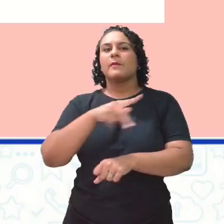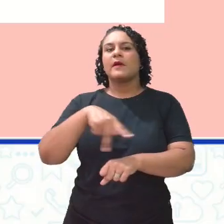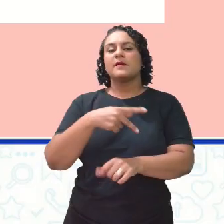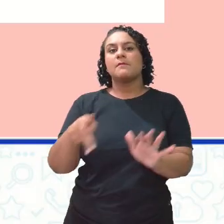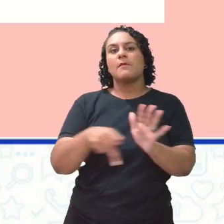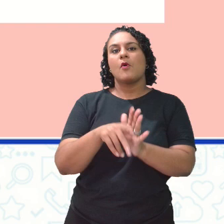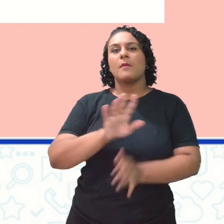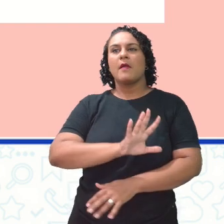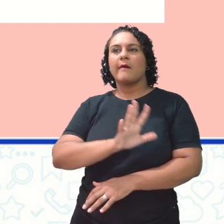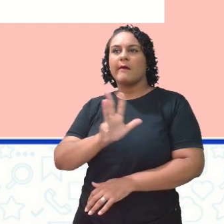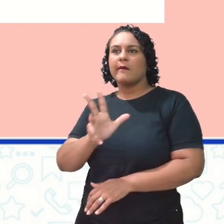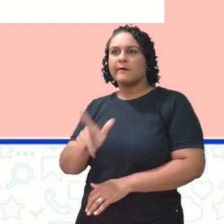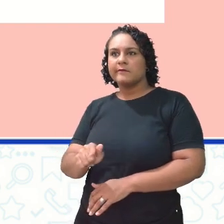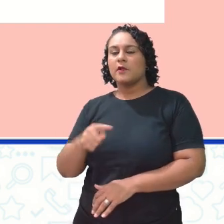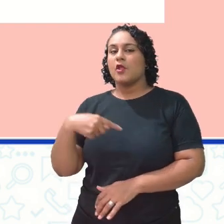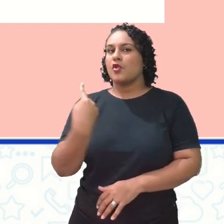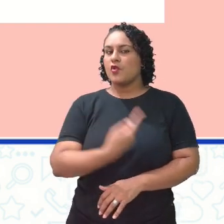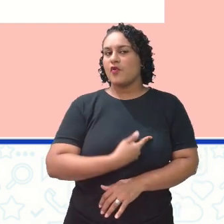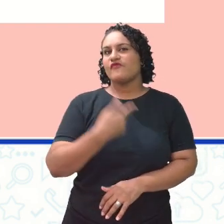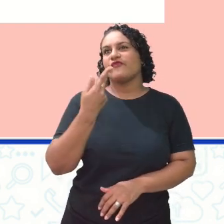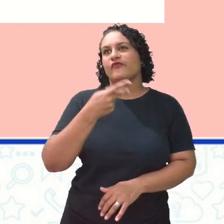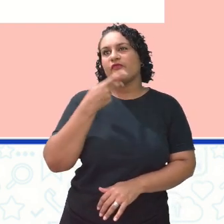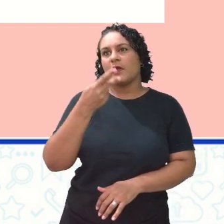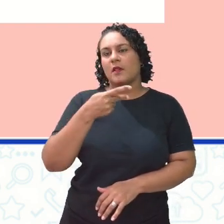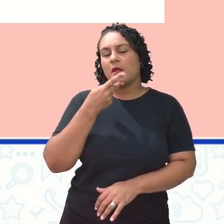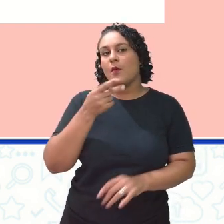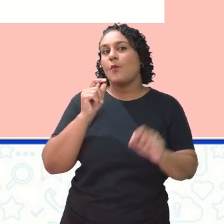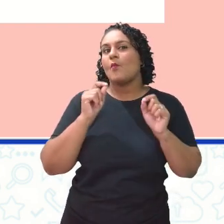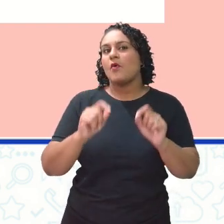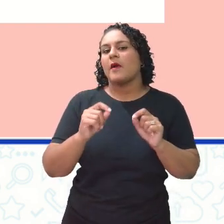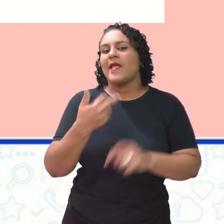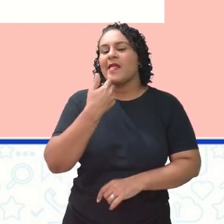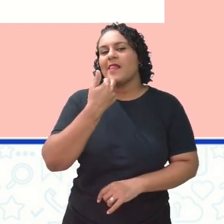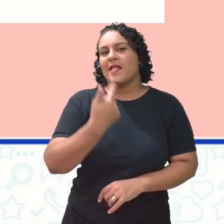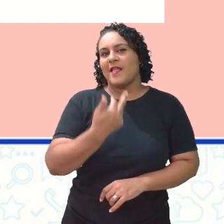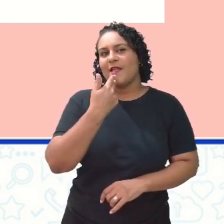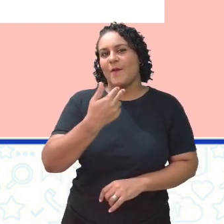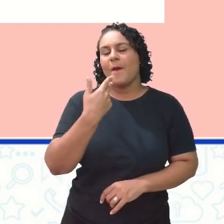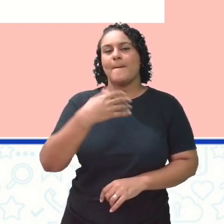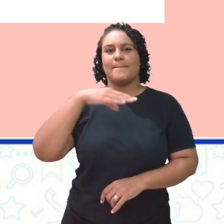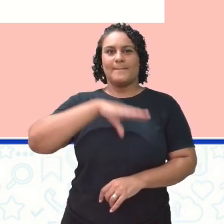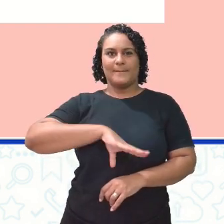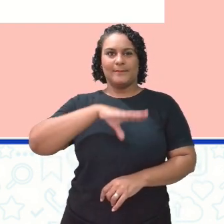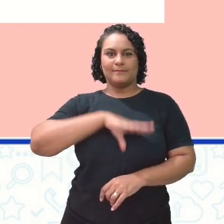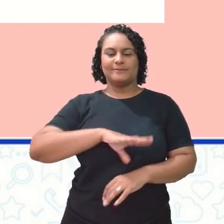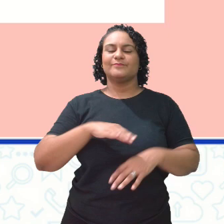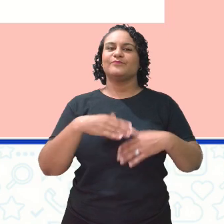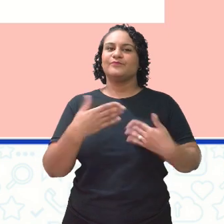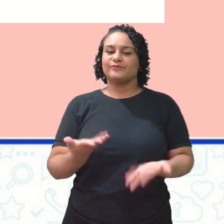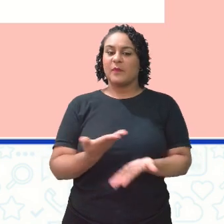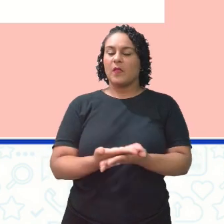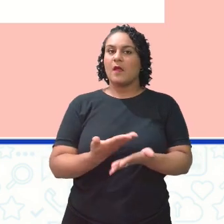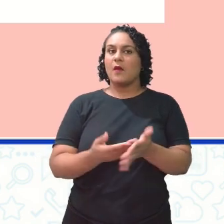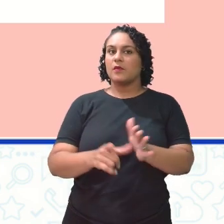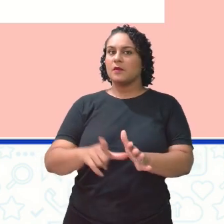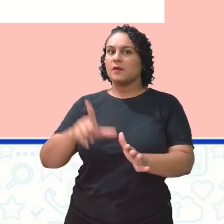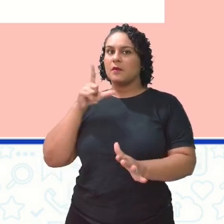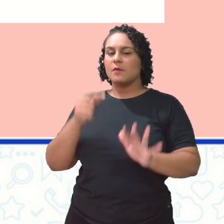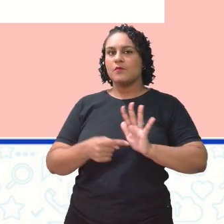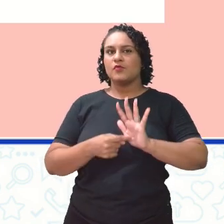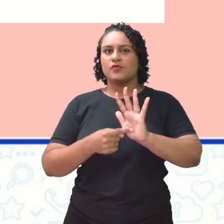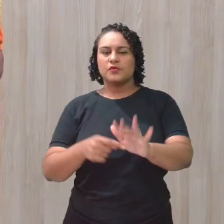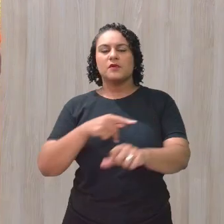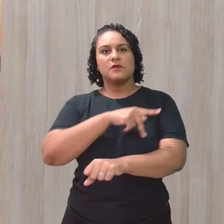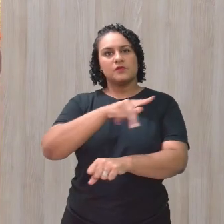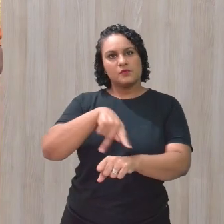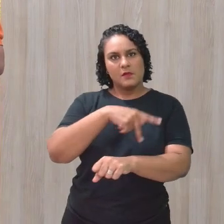africanos, nós falamos português. Na aula anterior, eu coloquei para vocês os